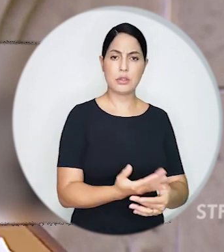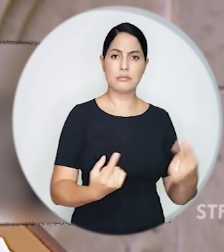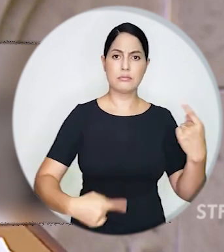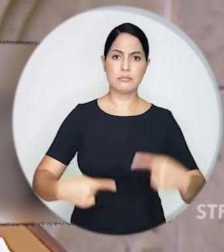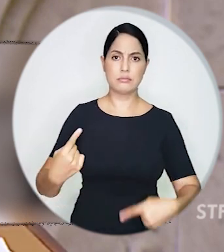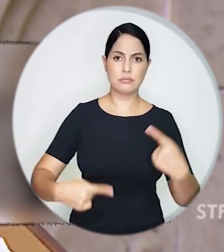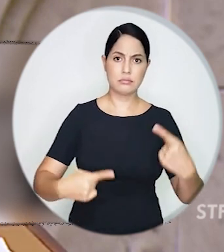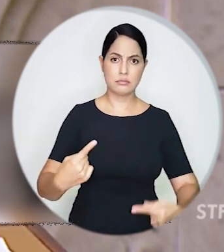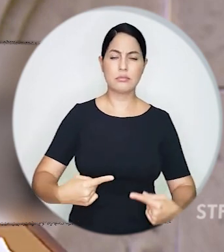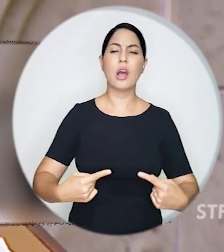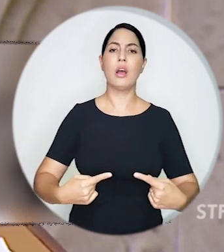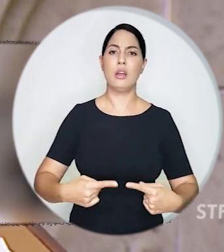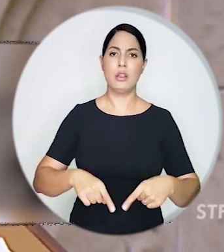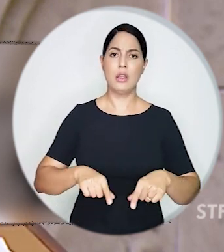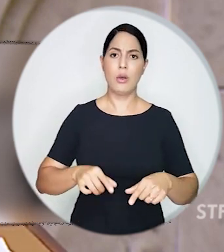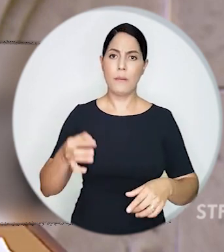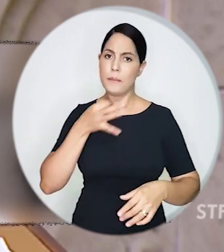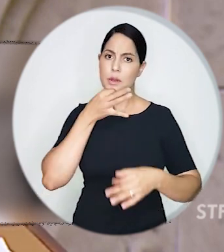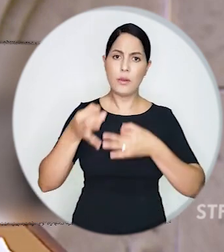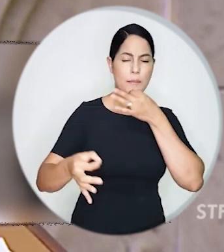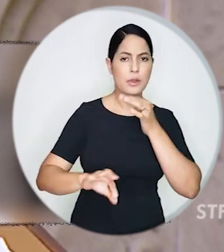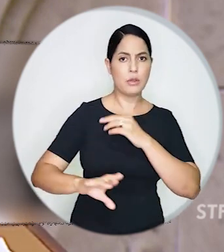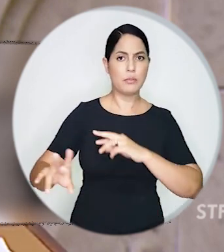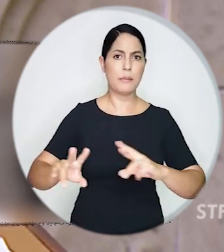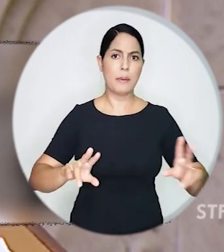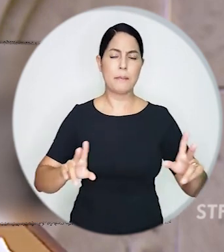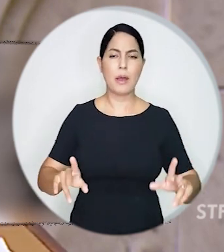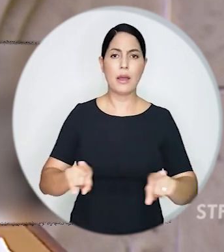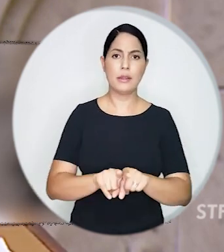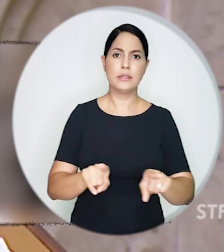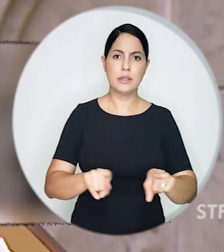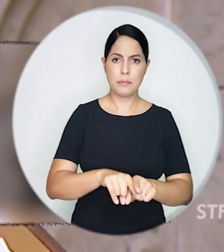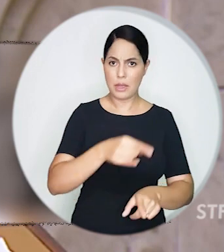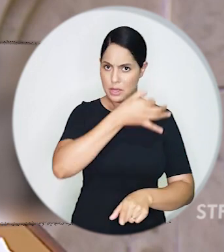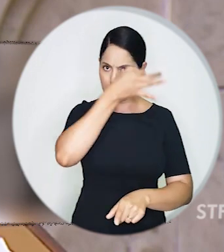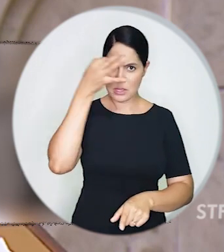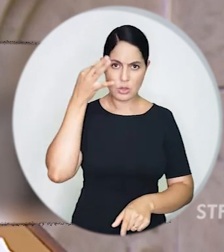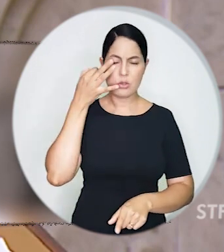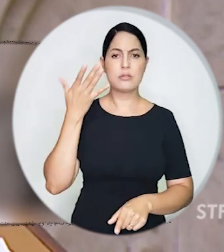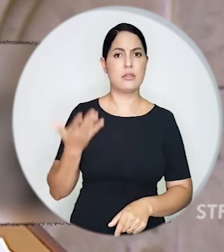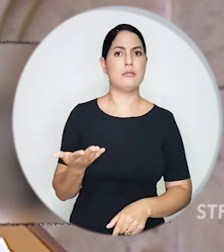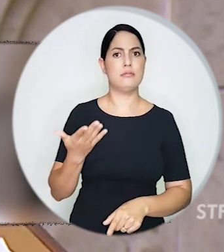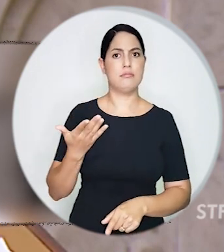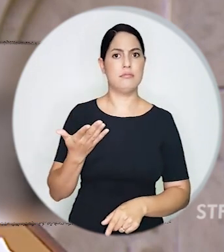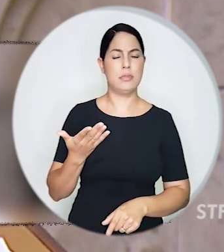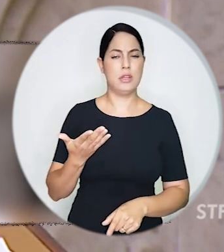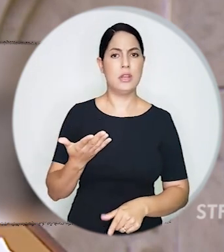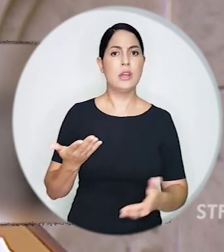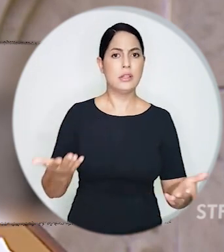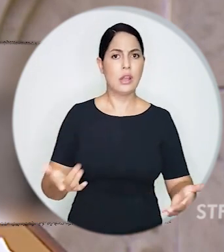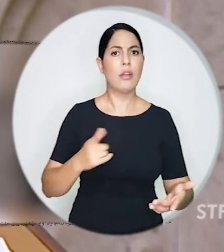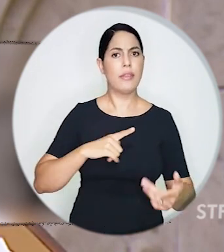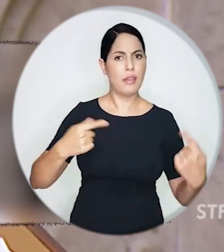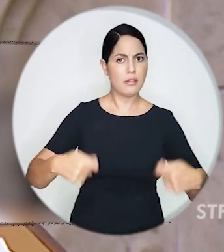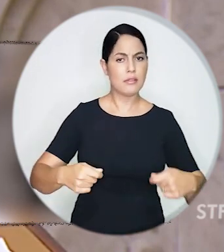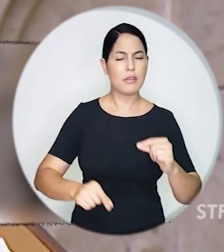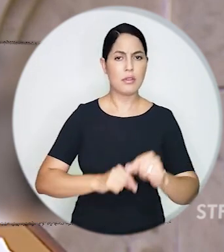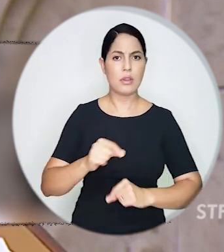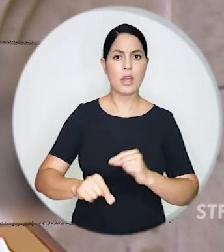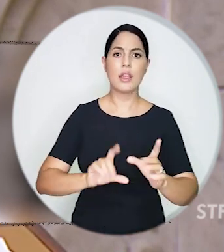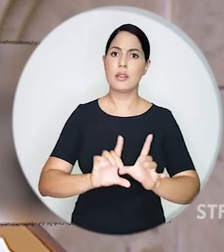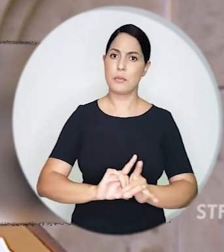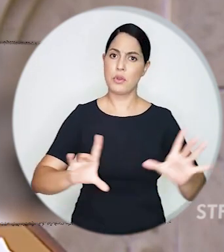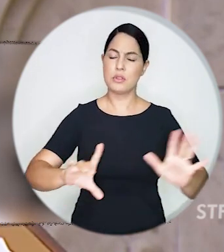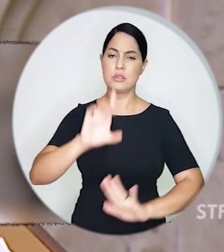ampla defesa e à presunção de inocência. É preciso rechaçar os retrocessos e os ataques contra o Estado Democrático de